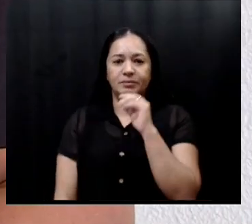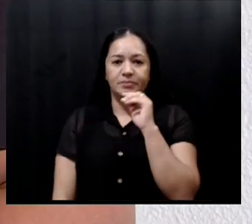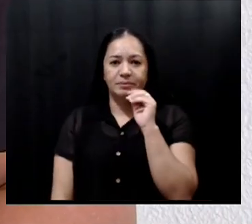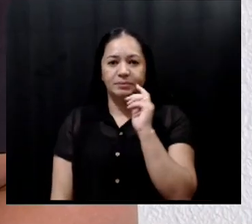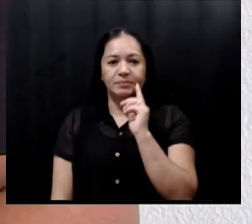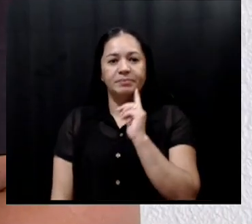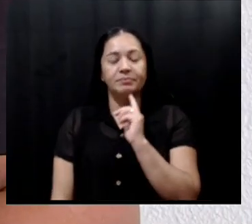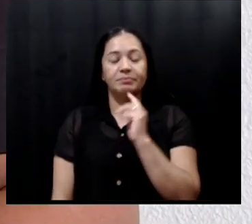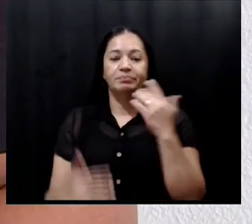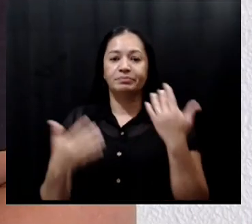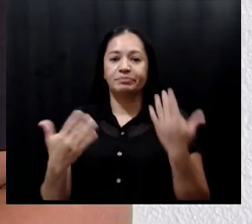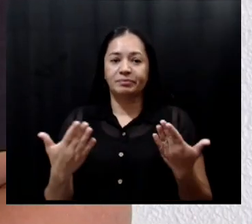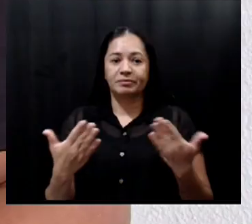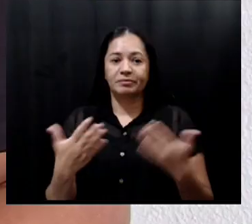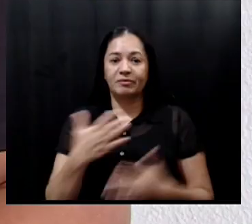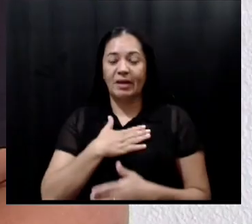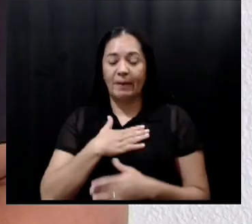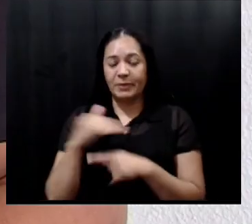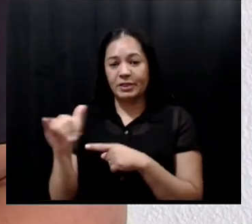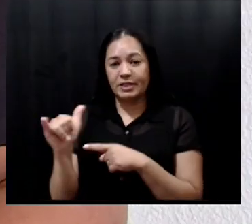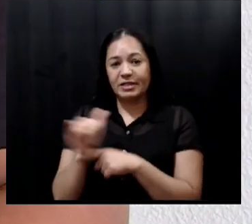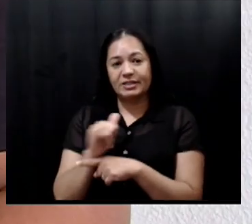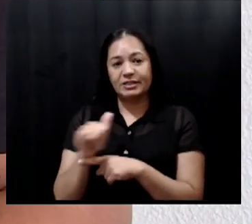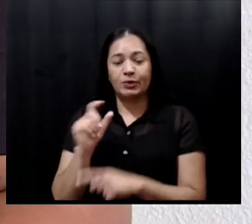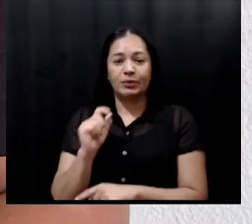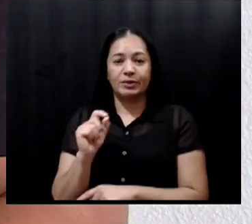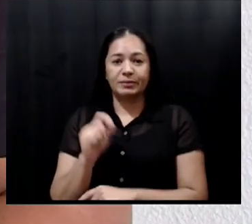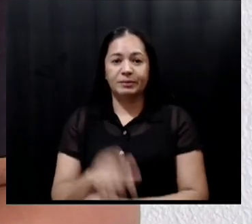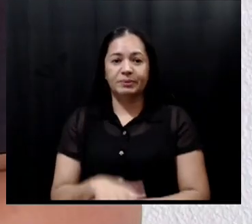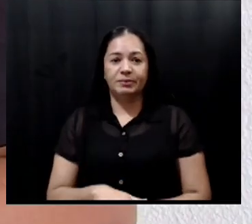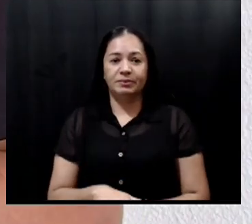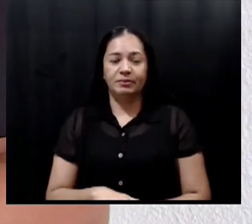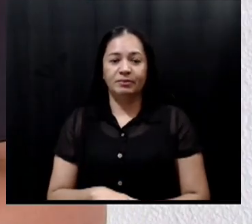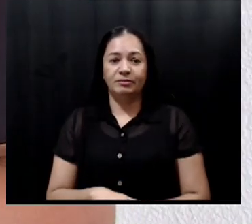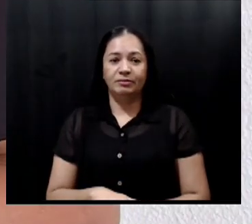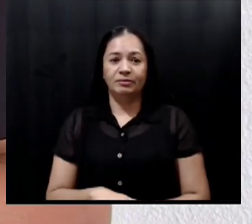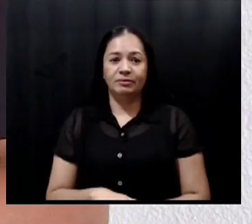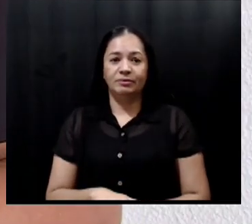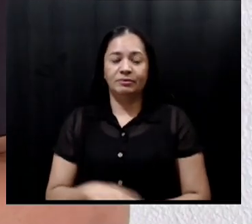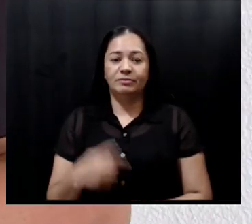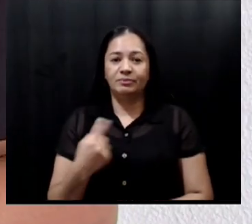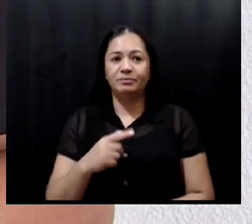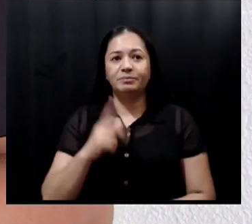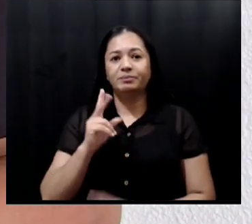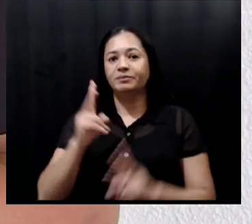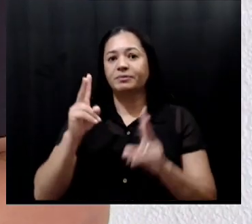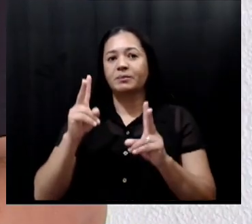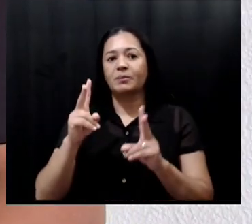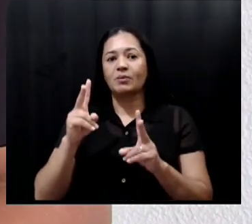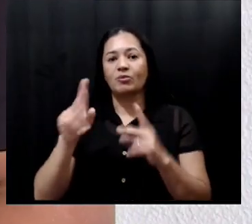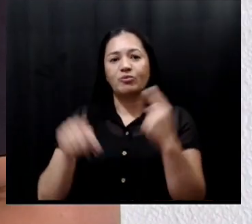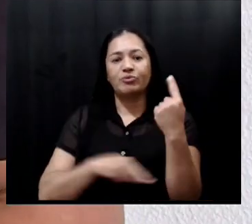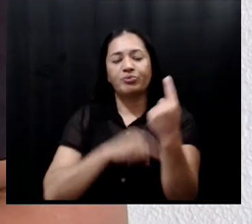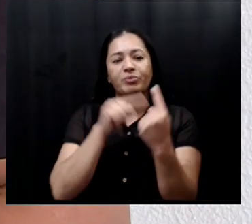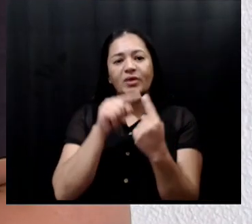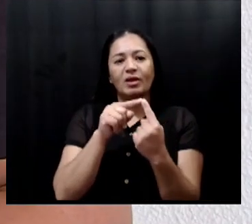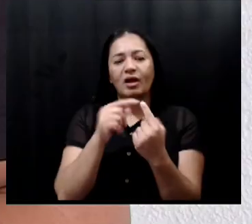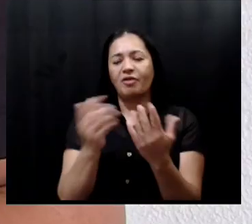a estratégia de negócio é o seguinte. A gente sempre teve esse... vamos trabalhar pra